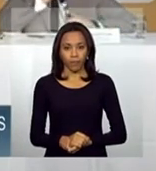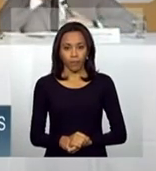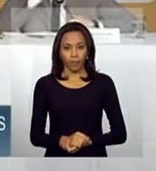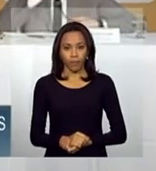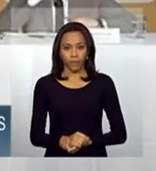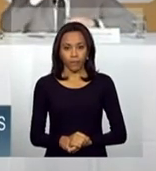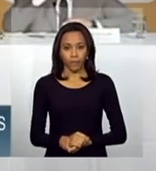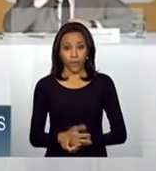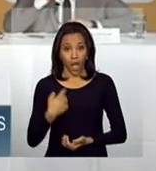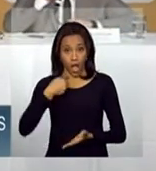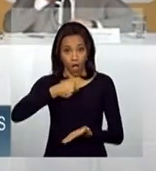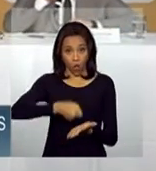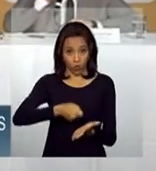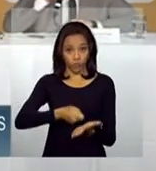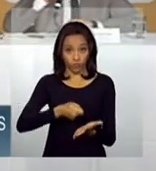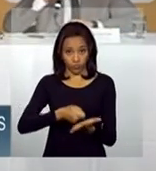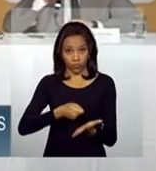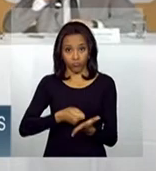As obrigações